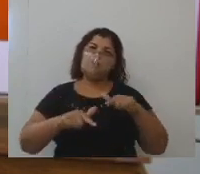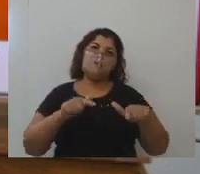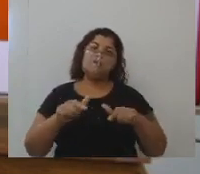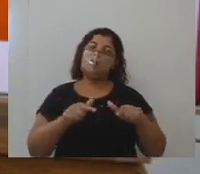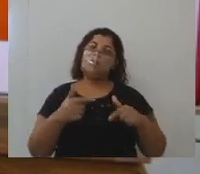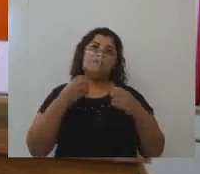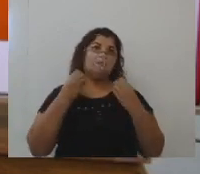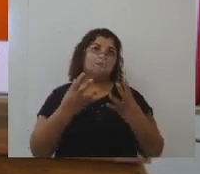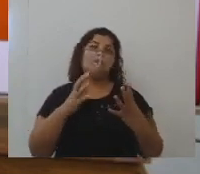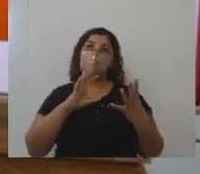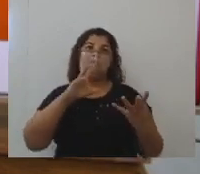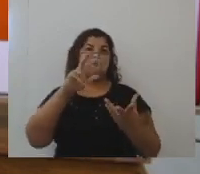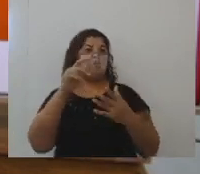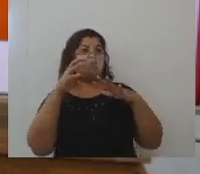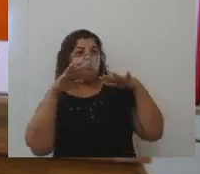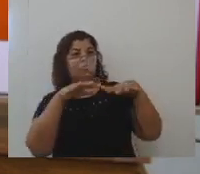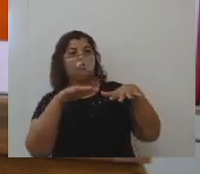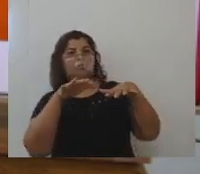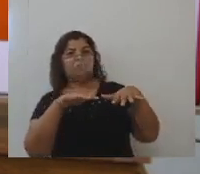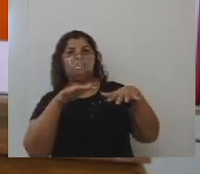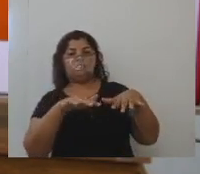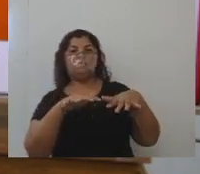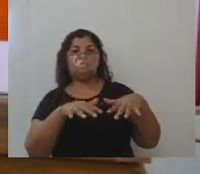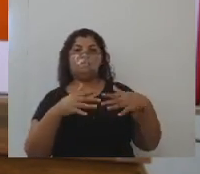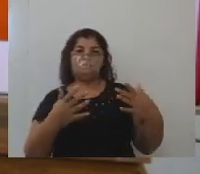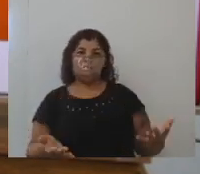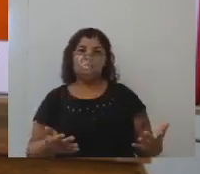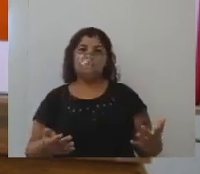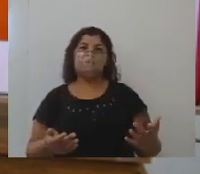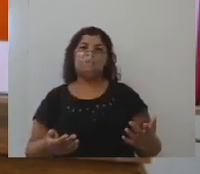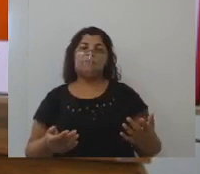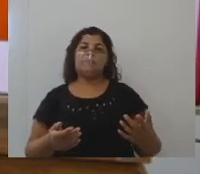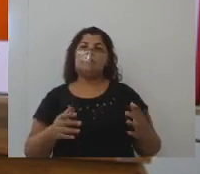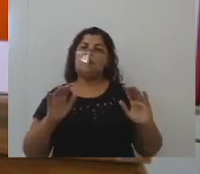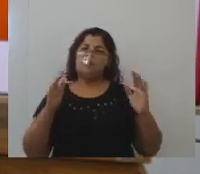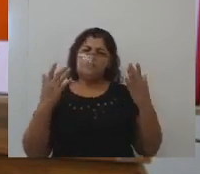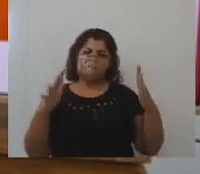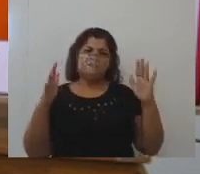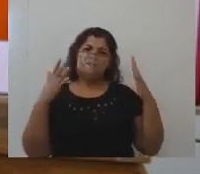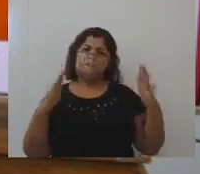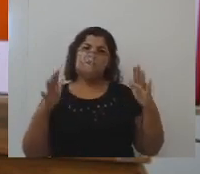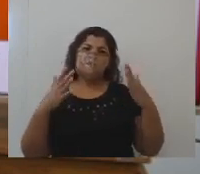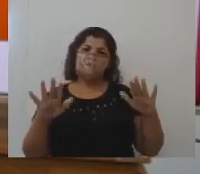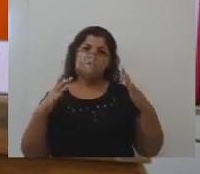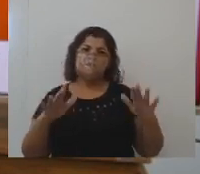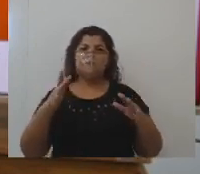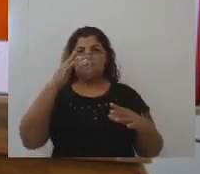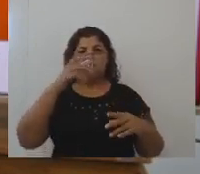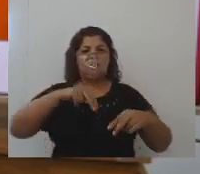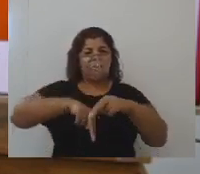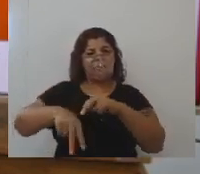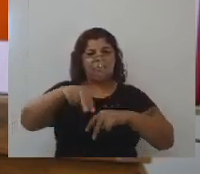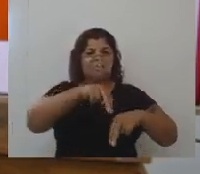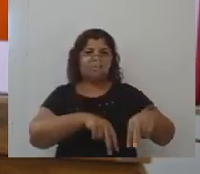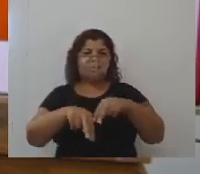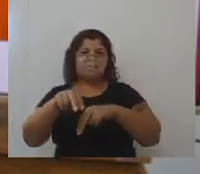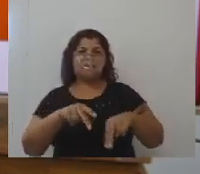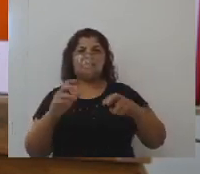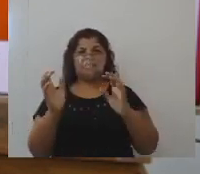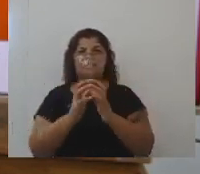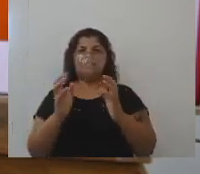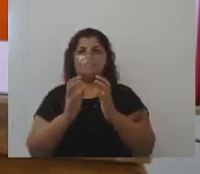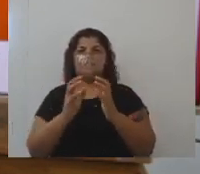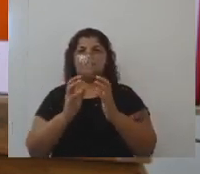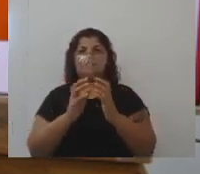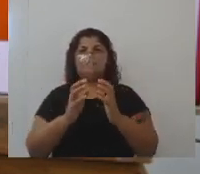brilhante para o mundo, não é só para o Brasil. E aí eu vou ter que fazer uma homenagem à galera do Passinho dos Maloca de Recife. E